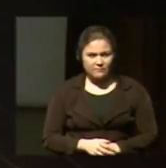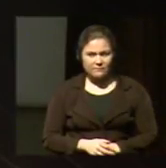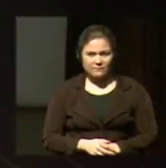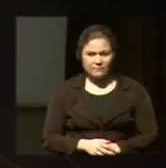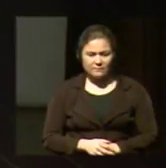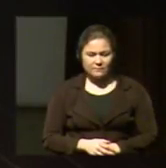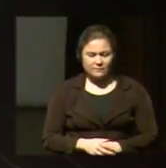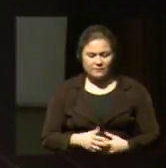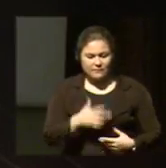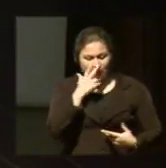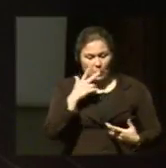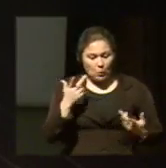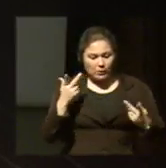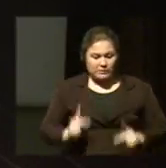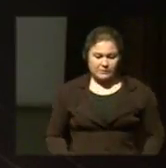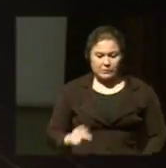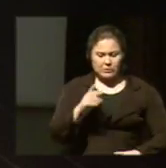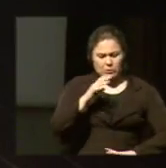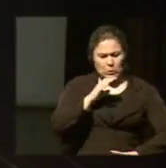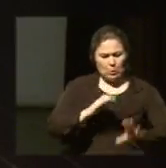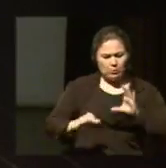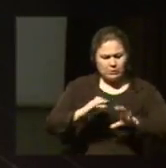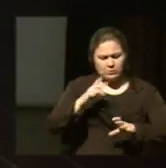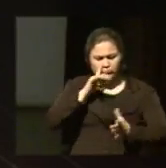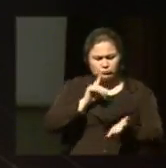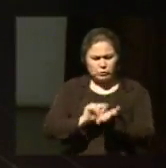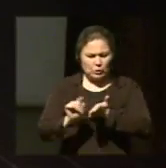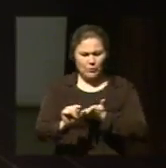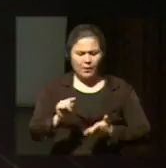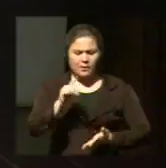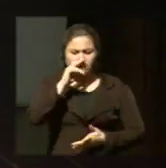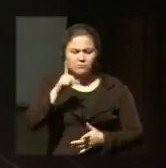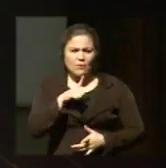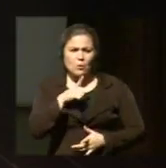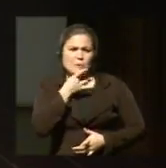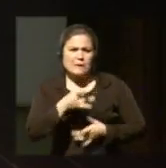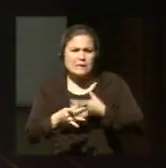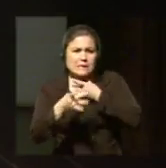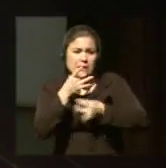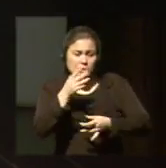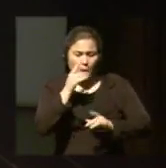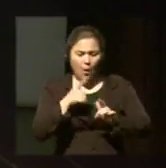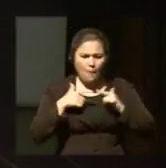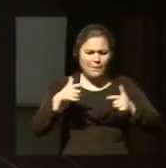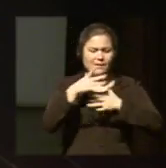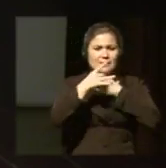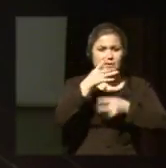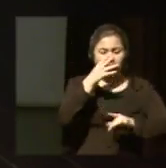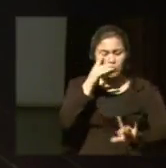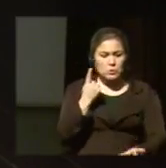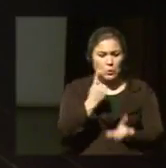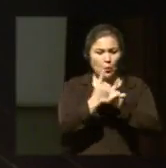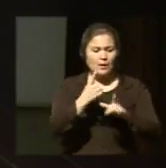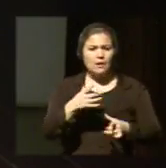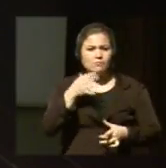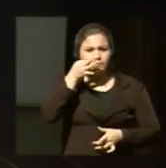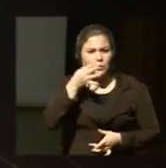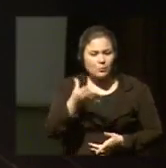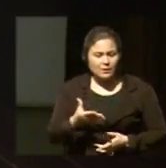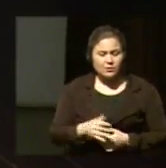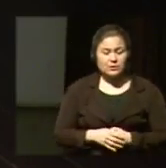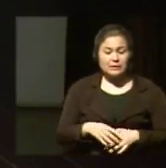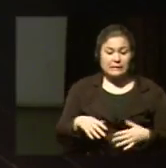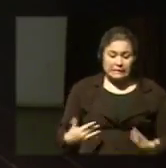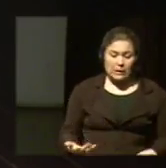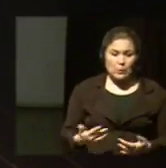Quando as pessoas se comunicam digitalmente, eles têm também o desejo, aumenta o desejo deles se encontrarem pessoalmente.